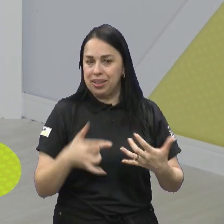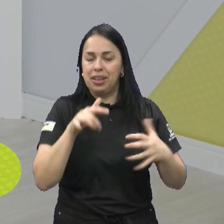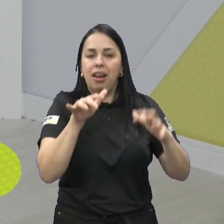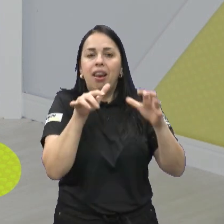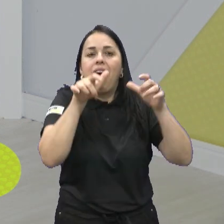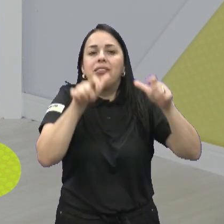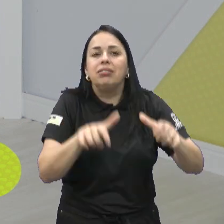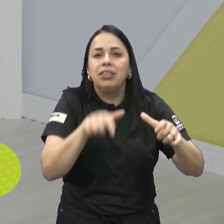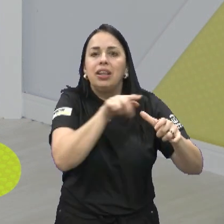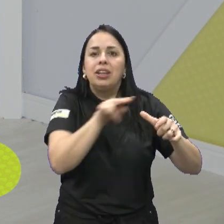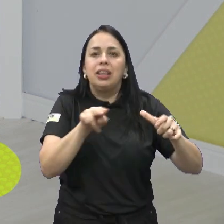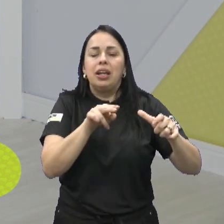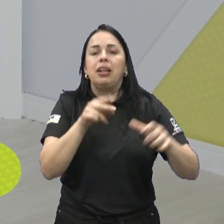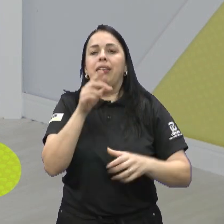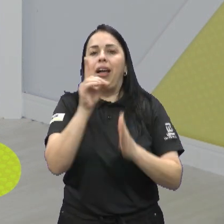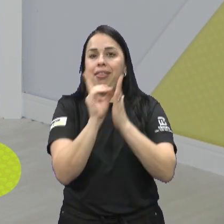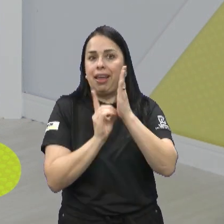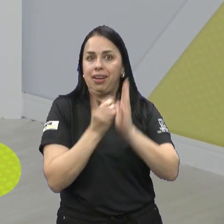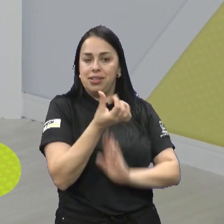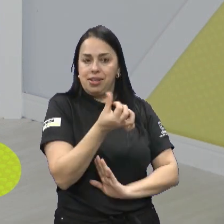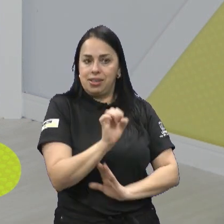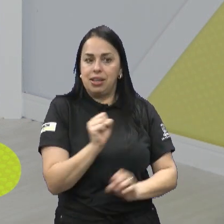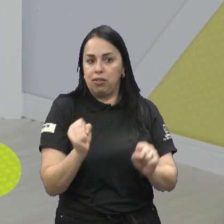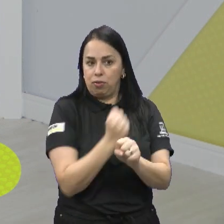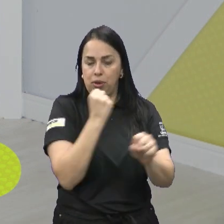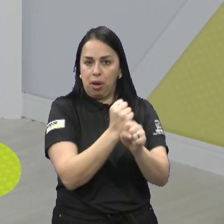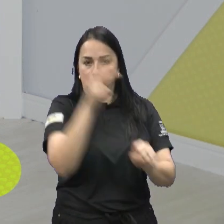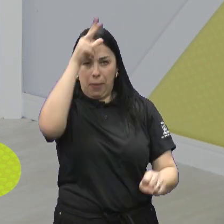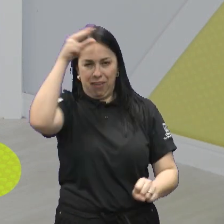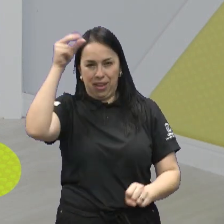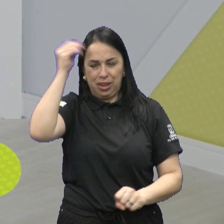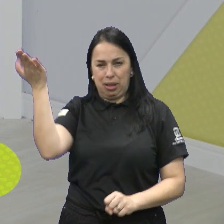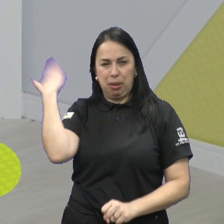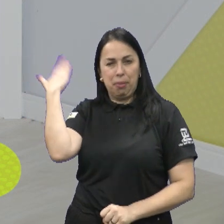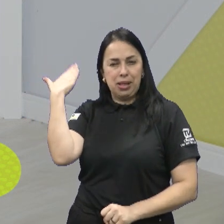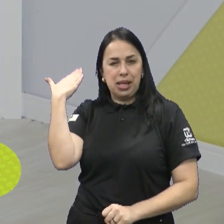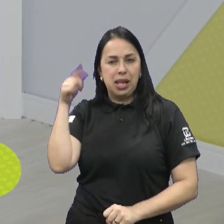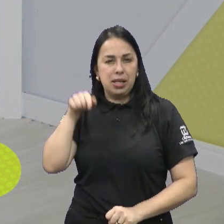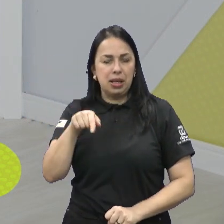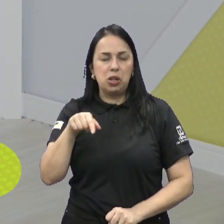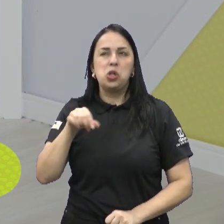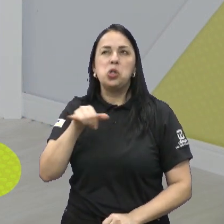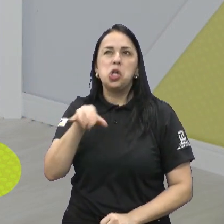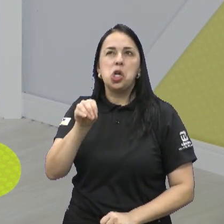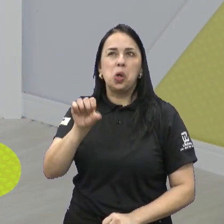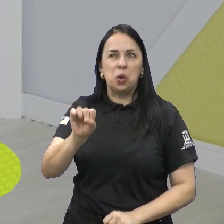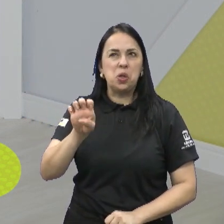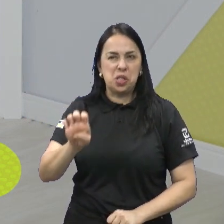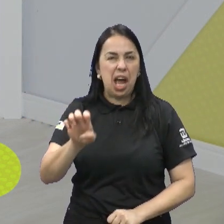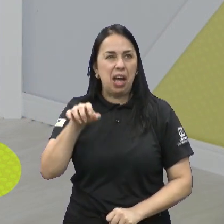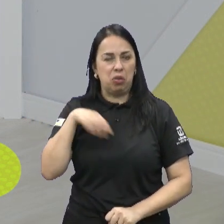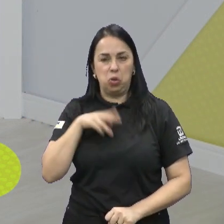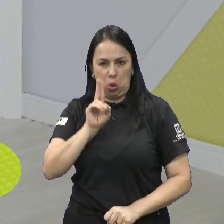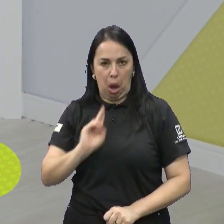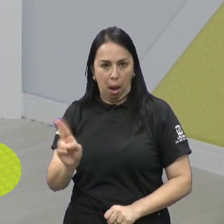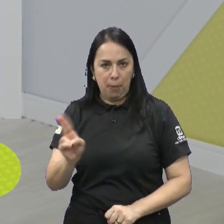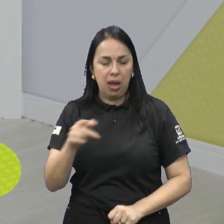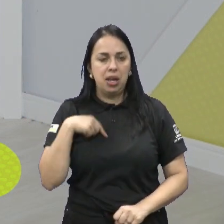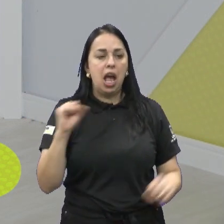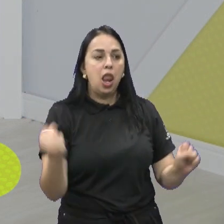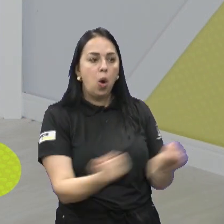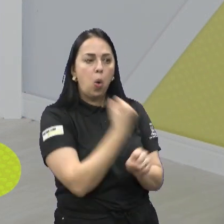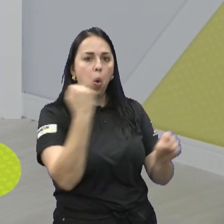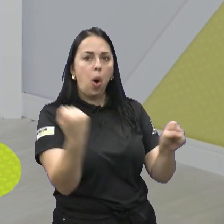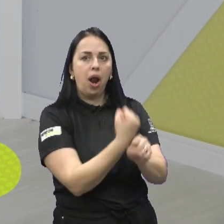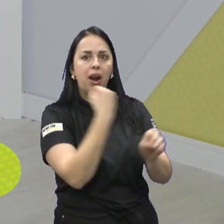Monstrinho, porque na década de 60, quando ele foi construído, o prefeito da época, lá José Maria Pasqualic, se eu não estou enganado, ele construiu um ginásio para